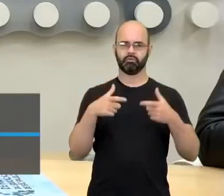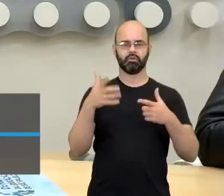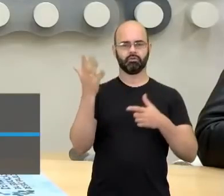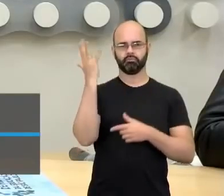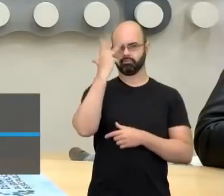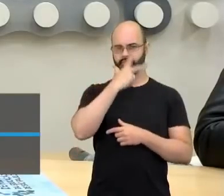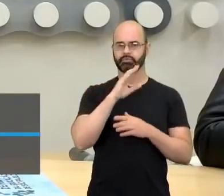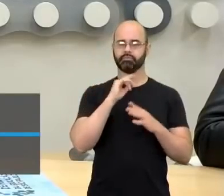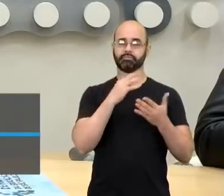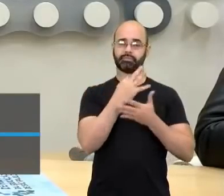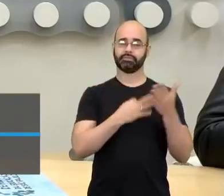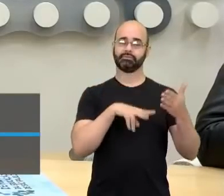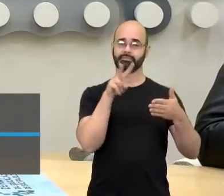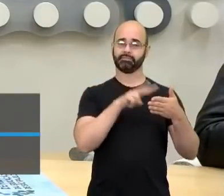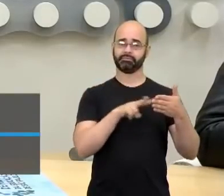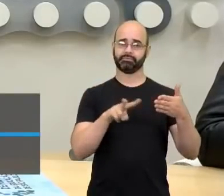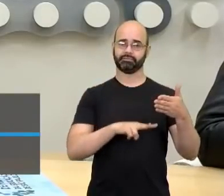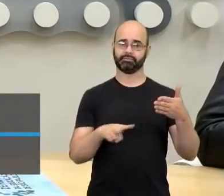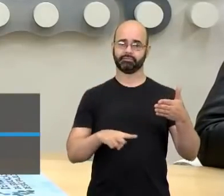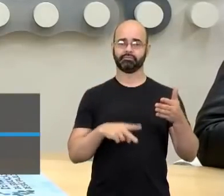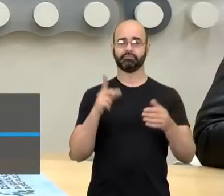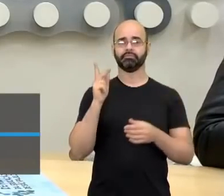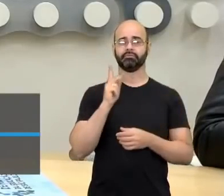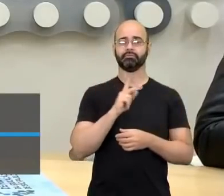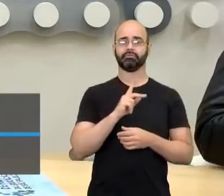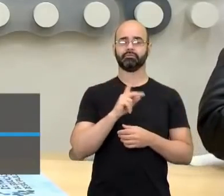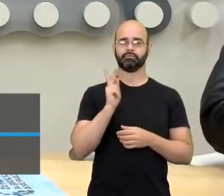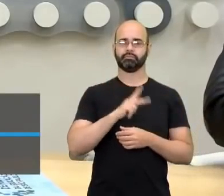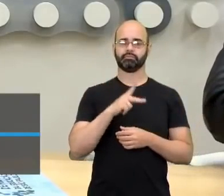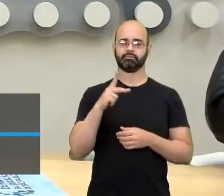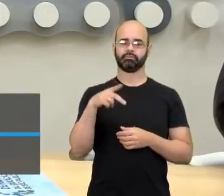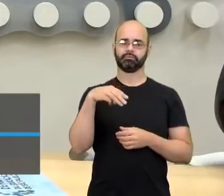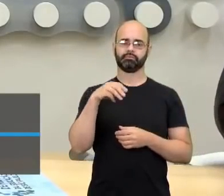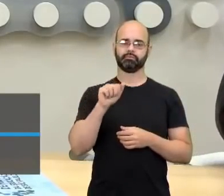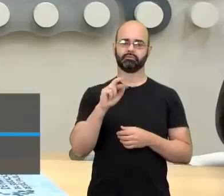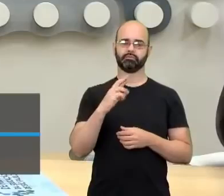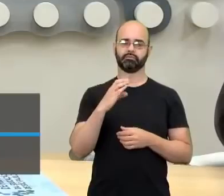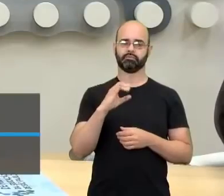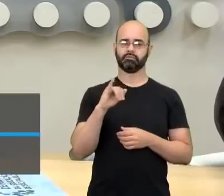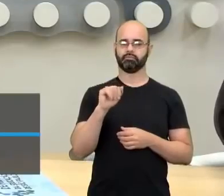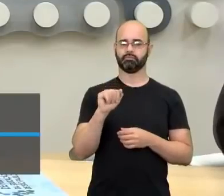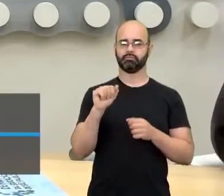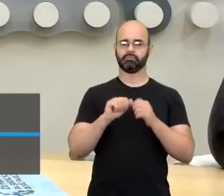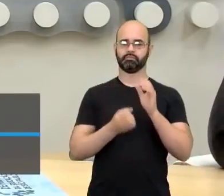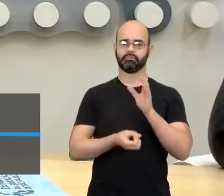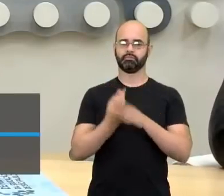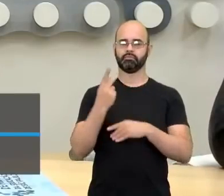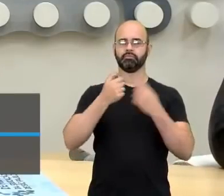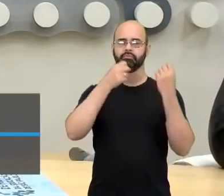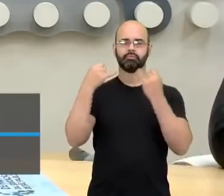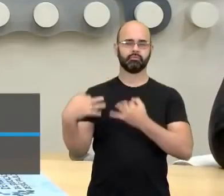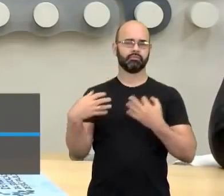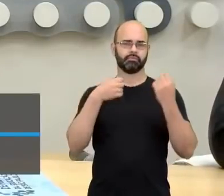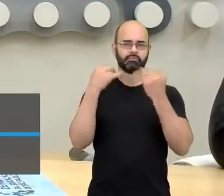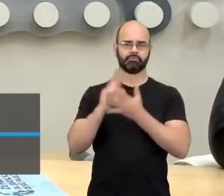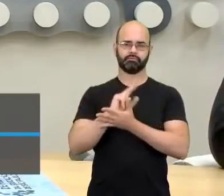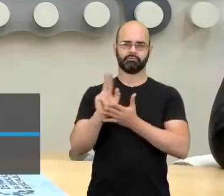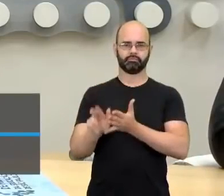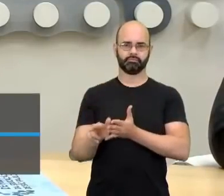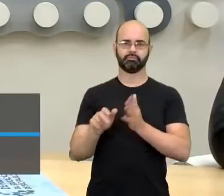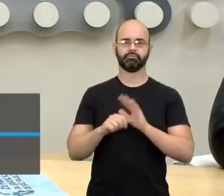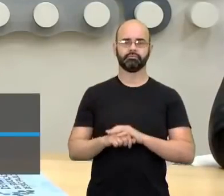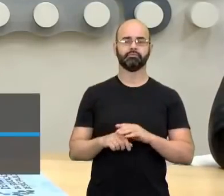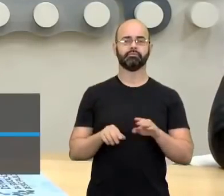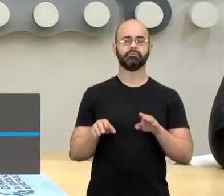a leitura de um texto que a professora Márcia, ela elaborou. Na verdade, tem várias explicações e conceitos e nós vamos